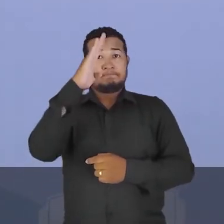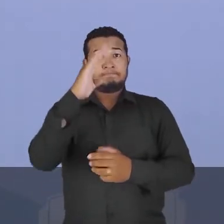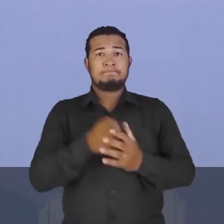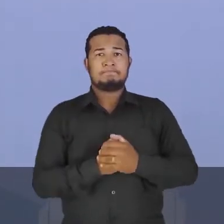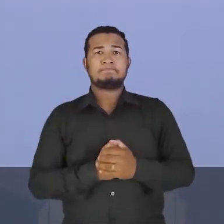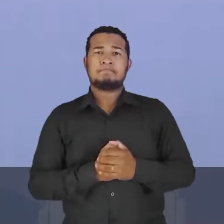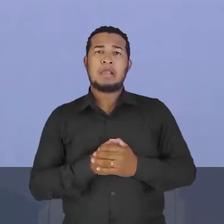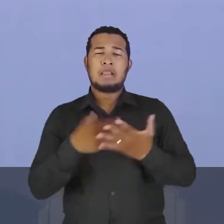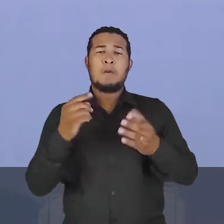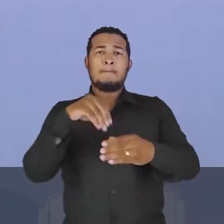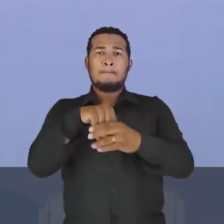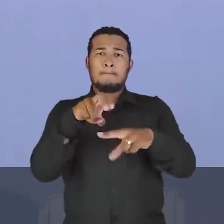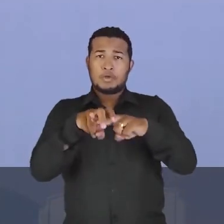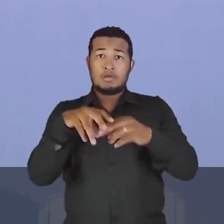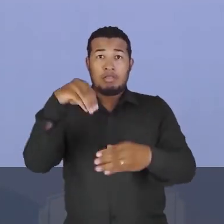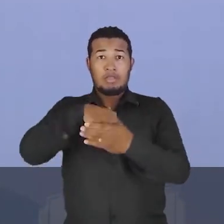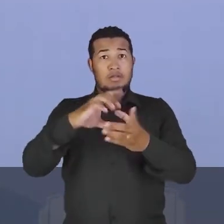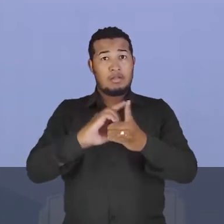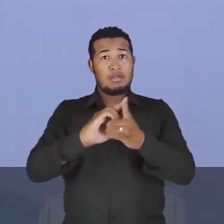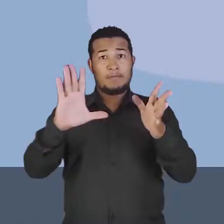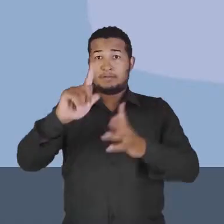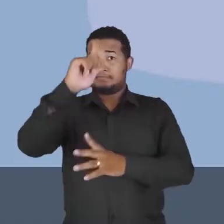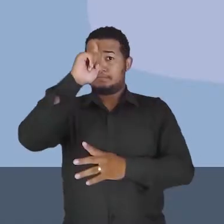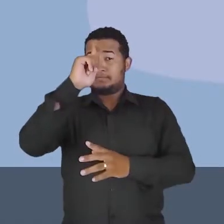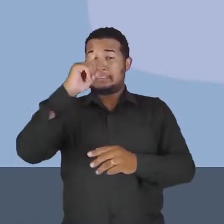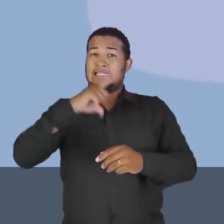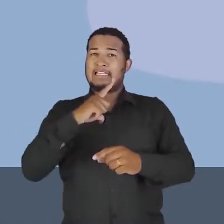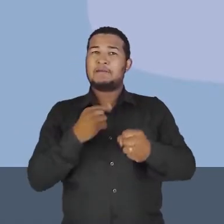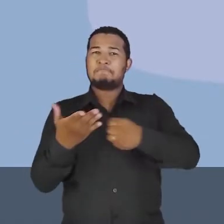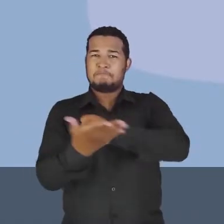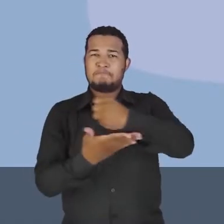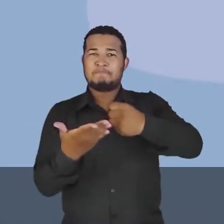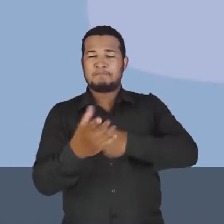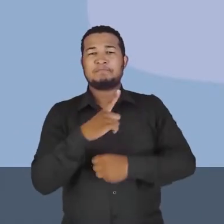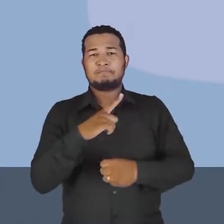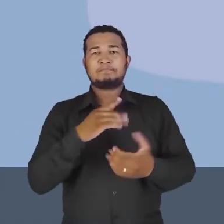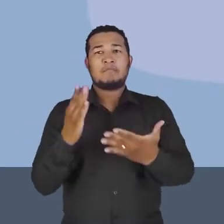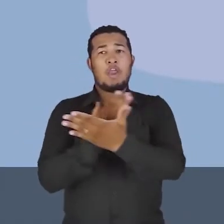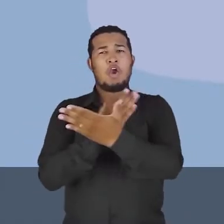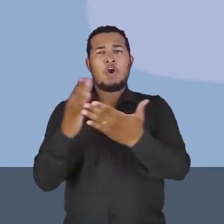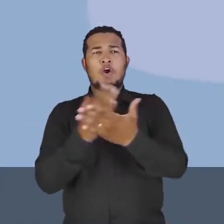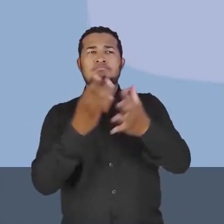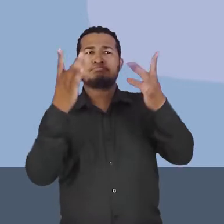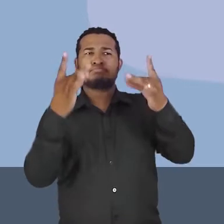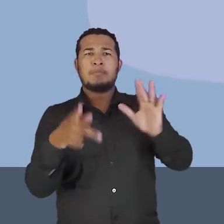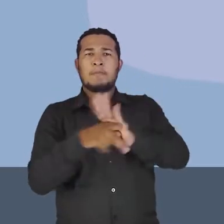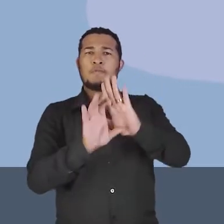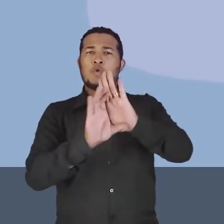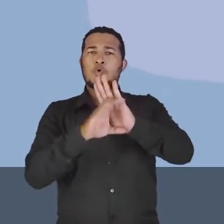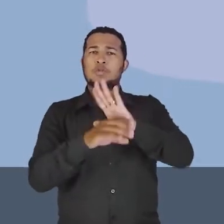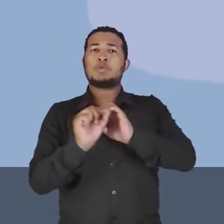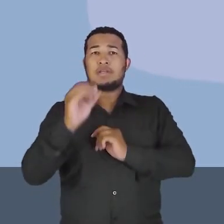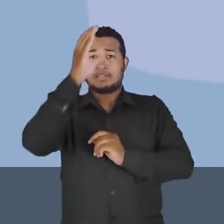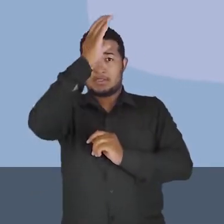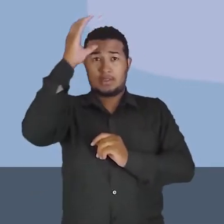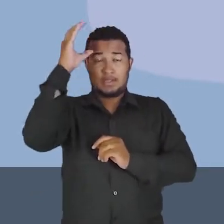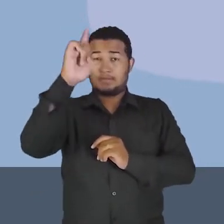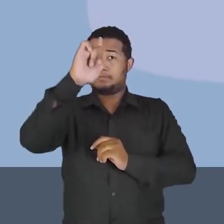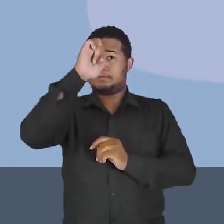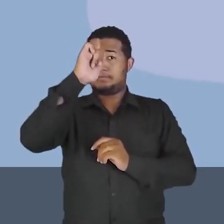na democracia grega, a gente tinha esses princípios. Observa comigo aqui no slide algumas ressalvas a esse conceito de cidadania